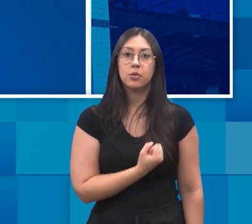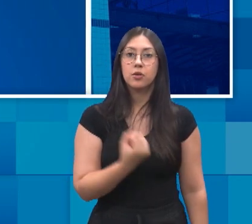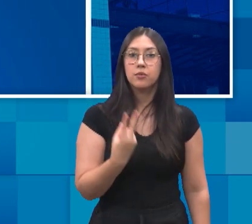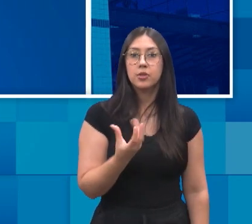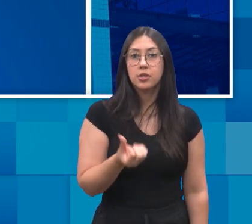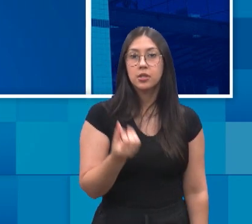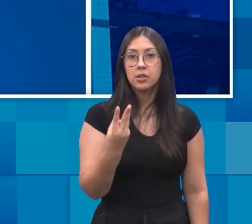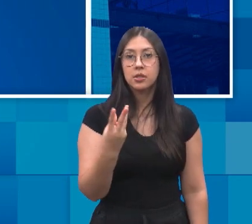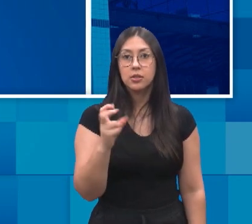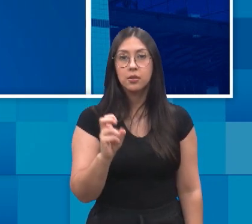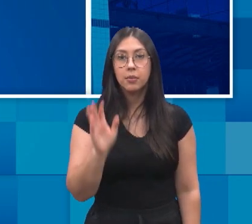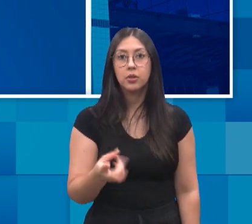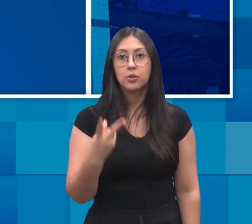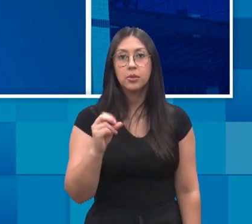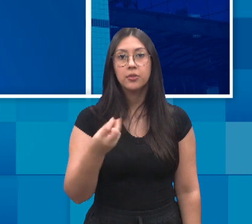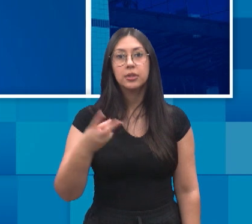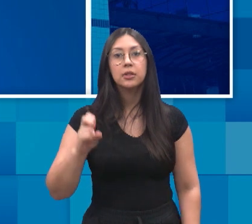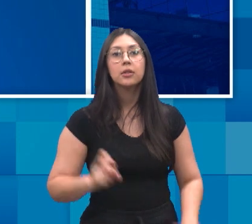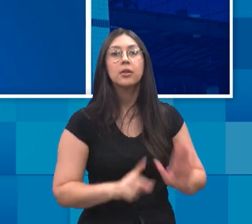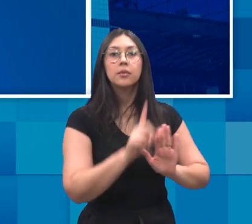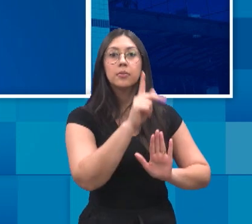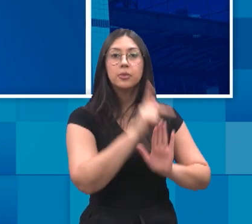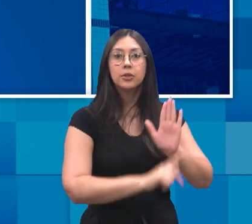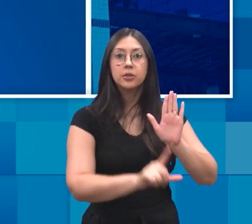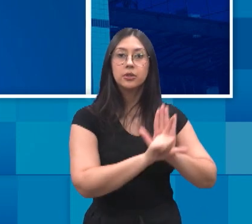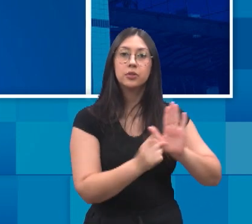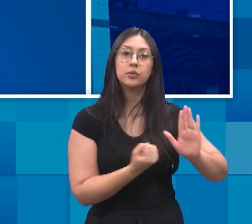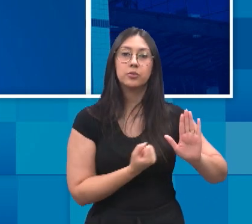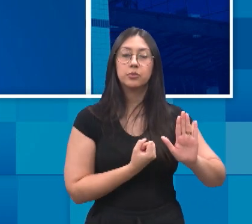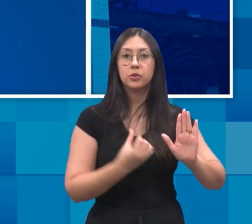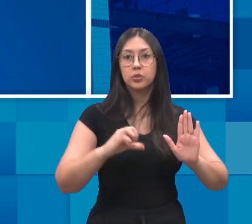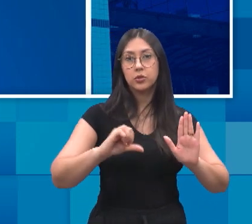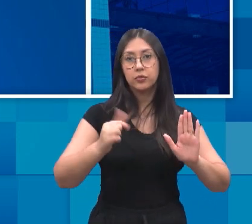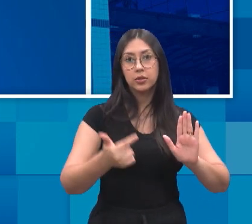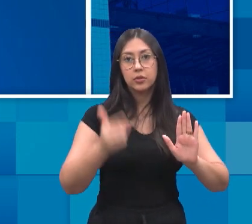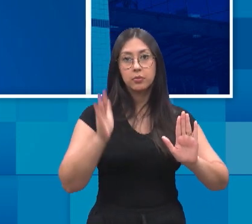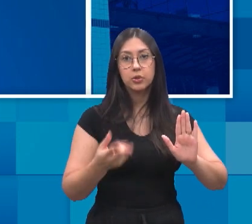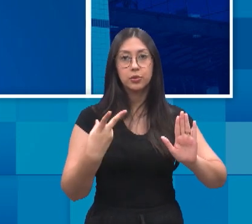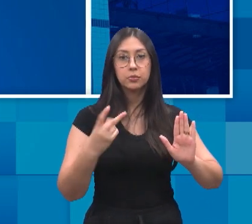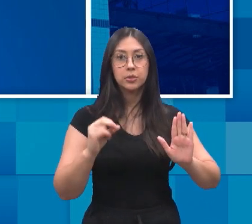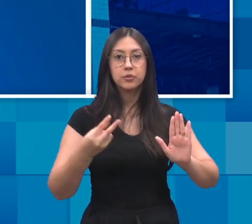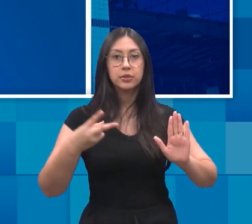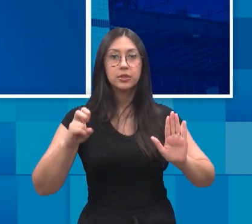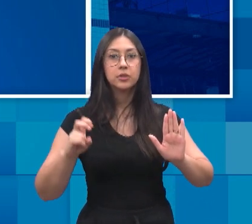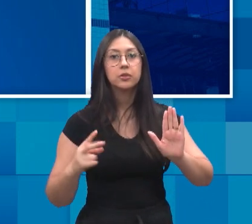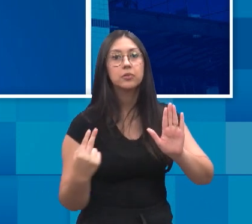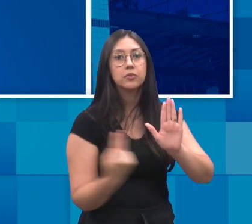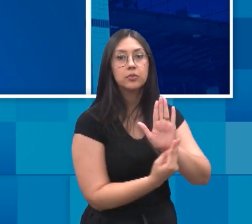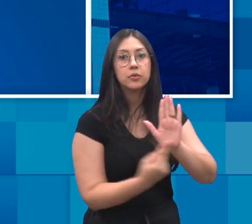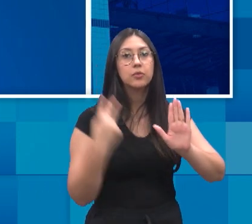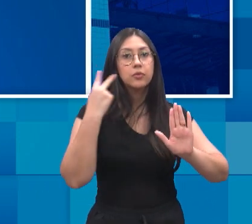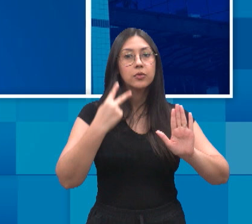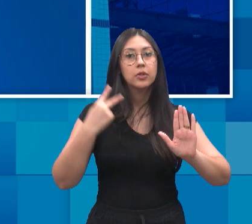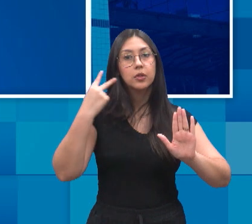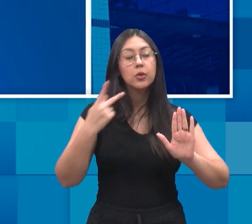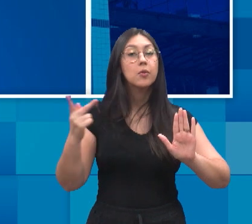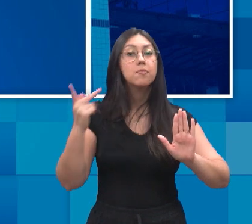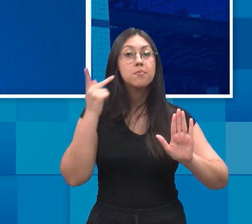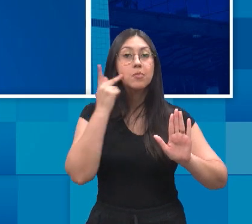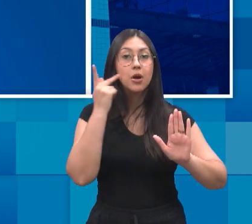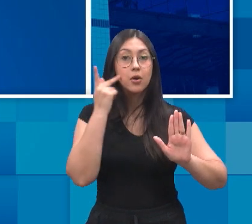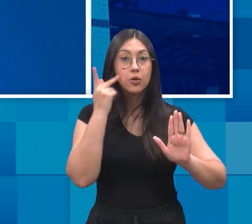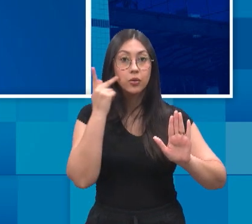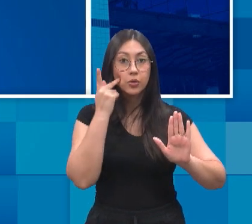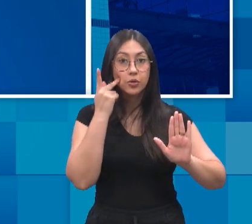2635/2025, projeto de lei número 92/2025, de autoria do vereador Rafael Pascucci.